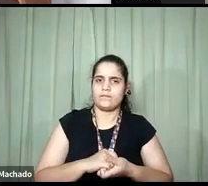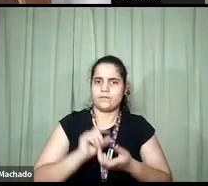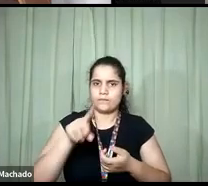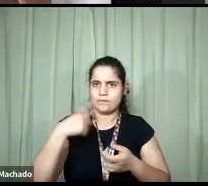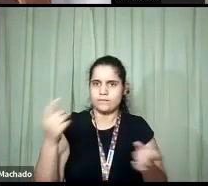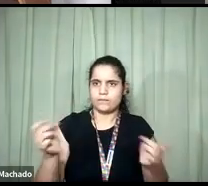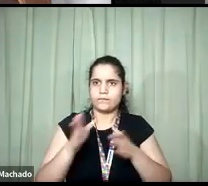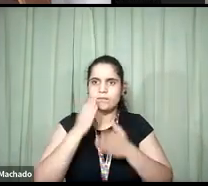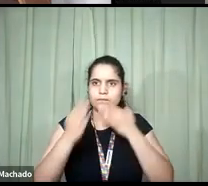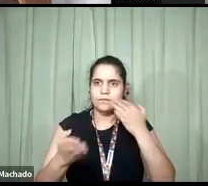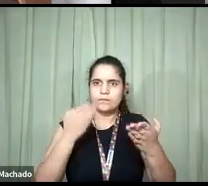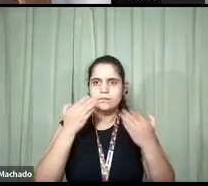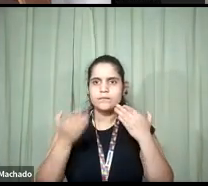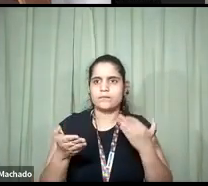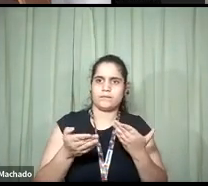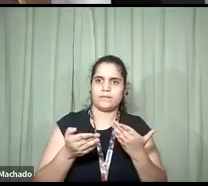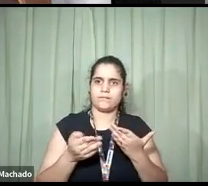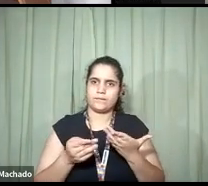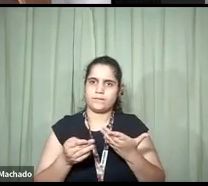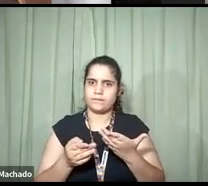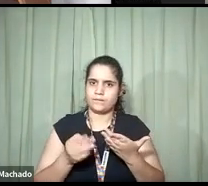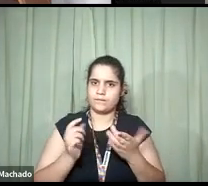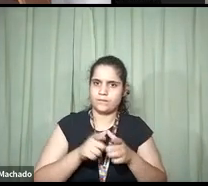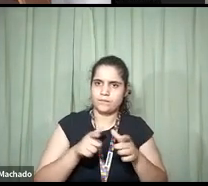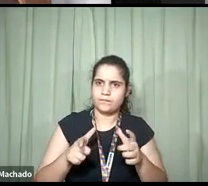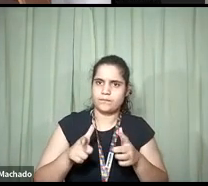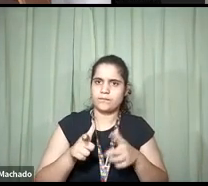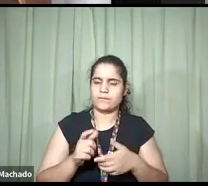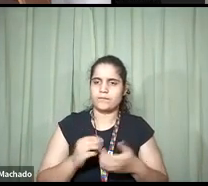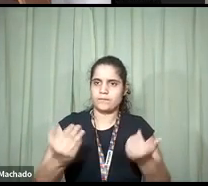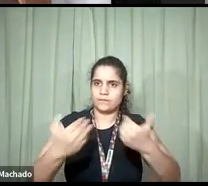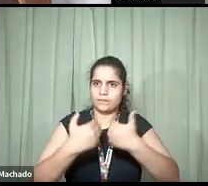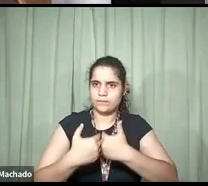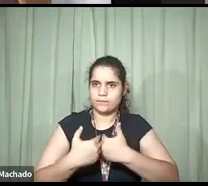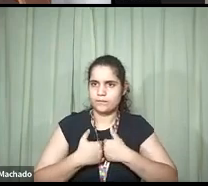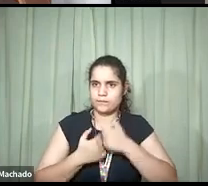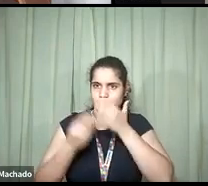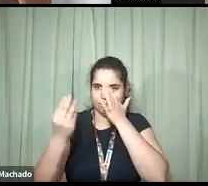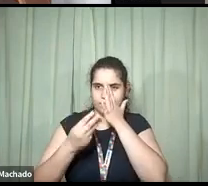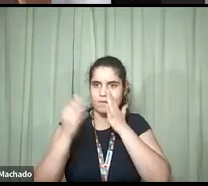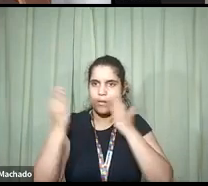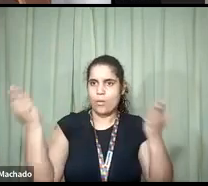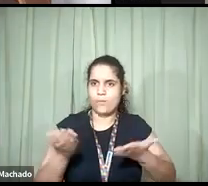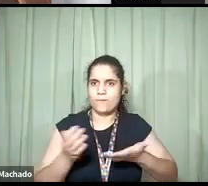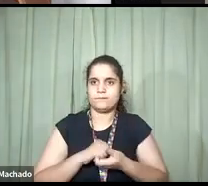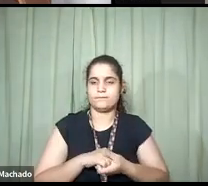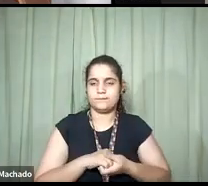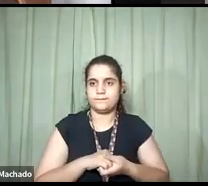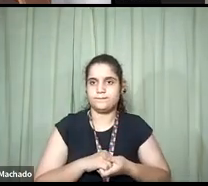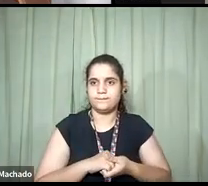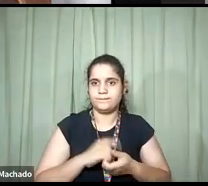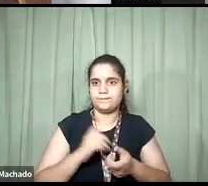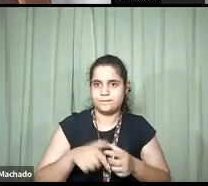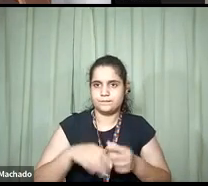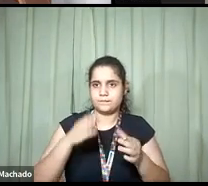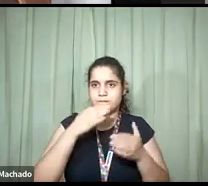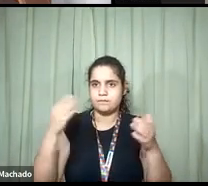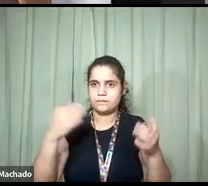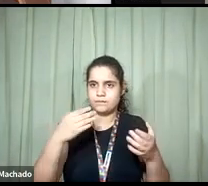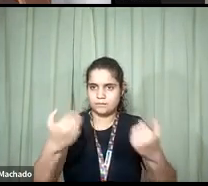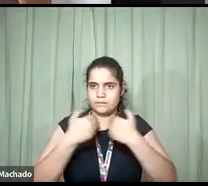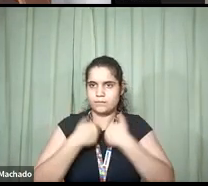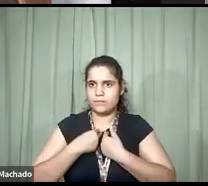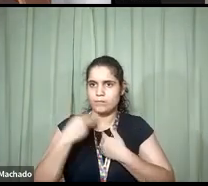compara a incidência de autismo severo hoje com a incidência de autismo severo